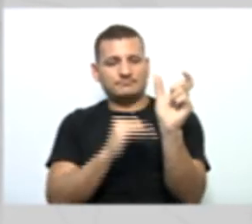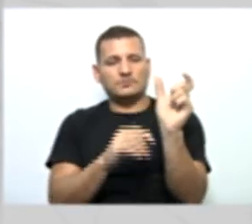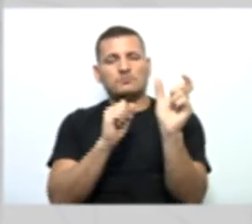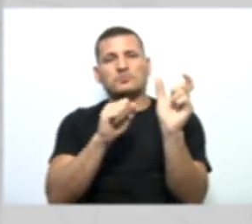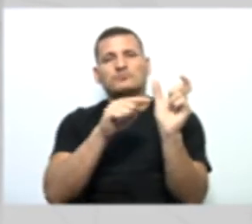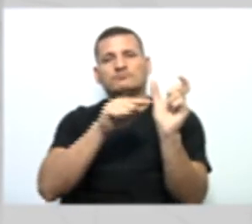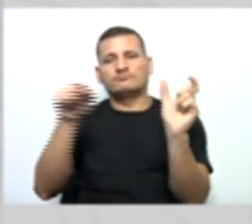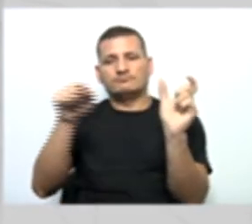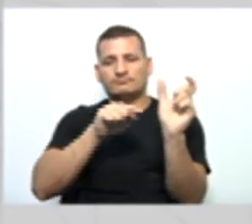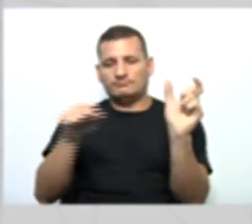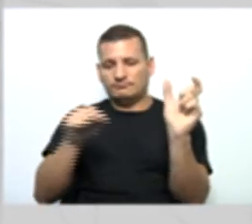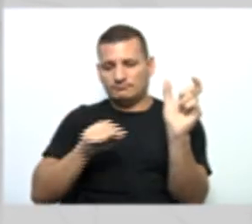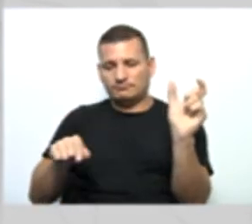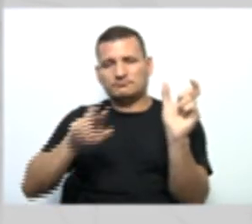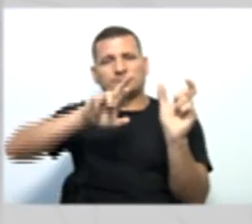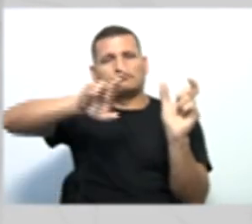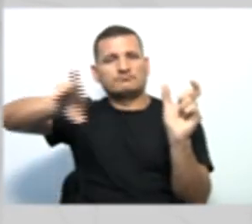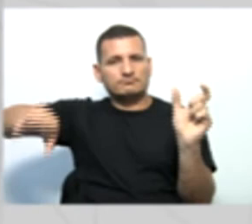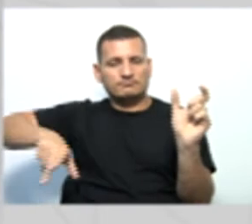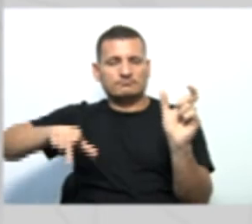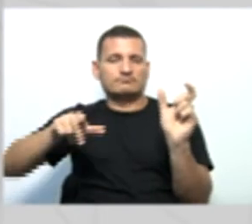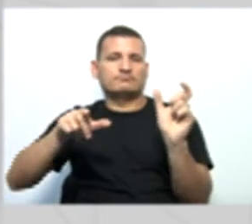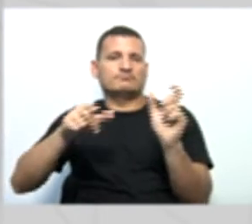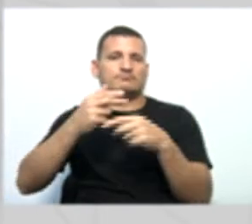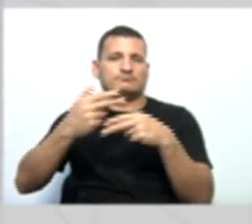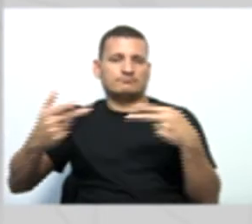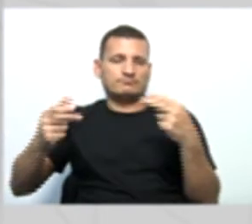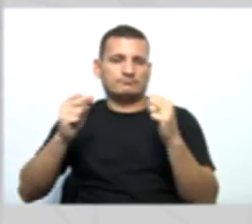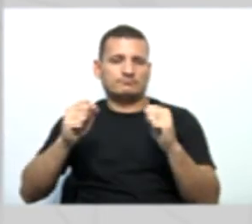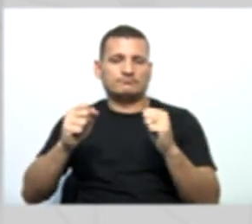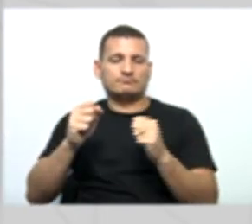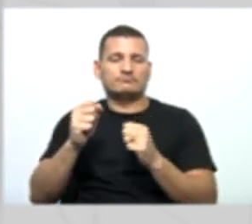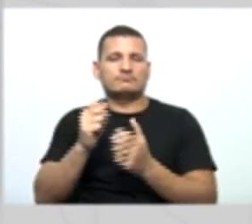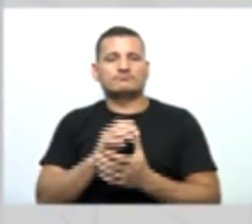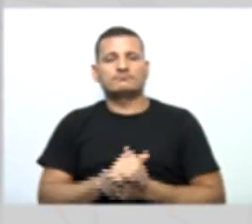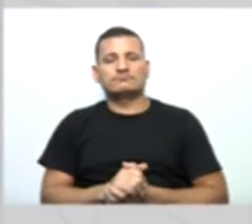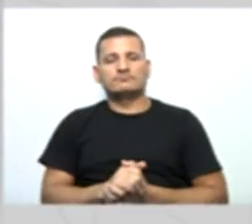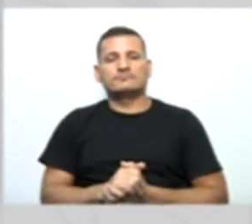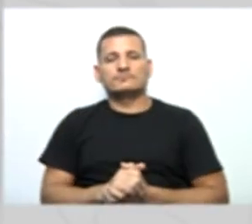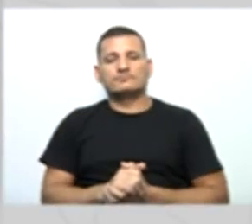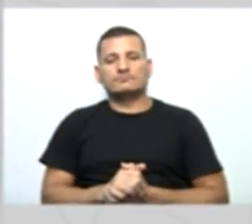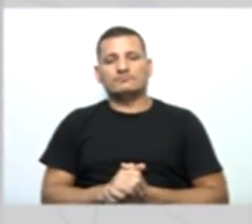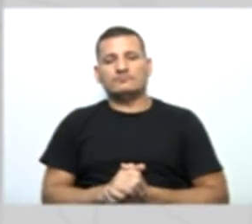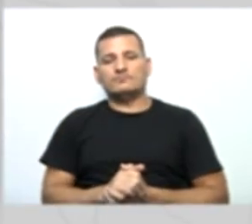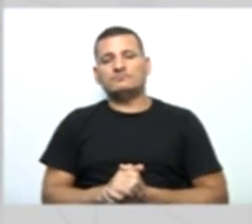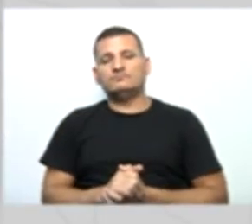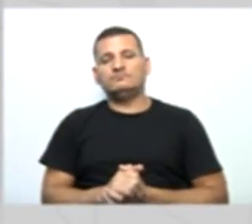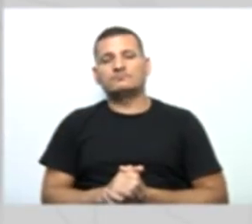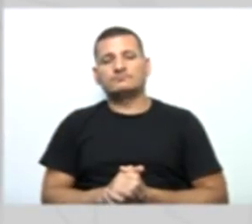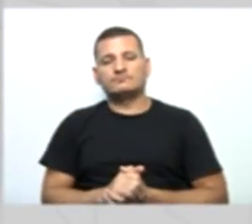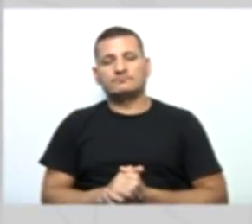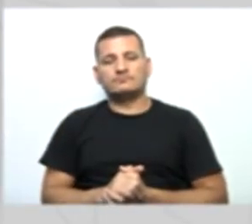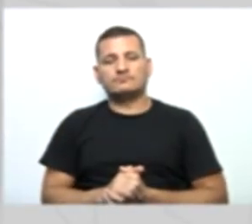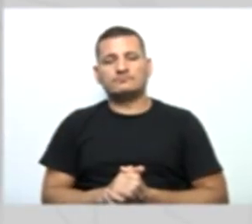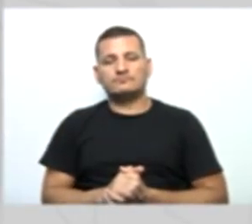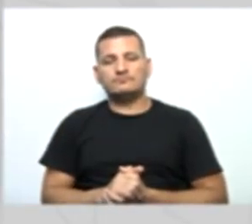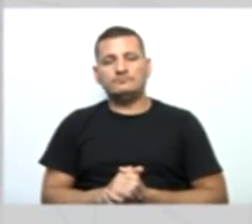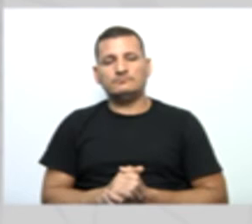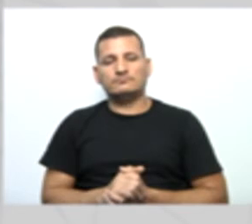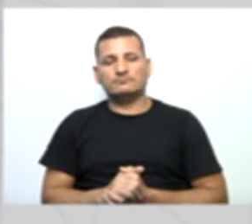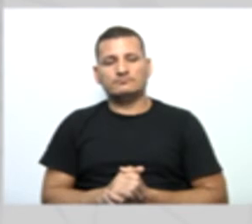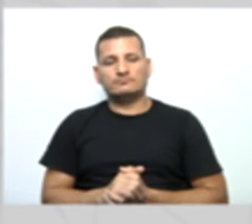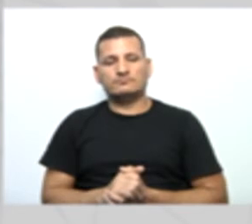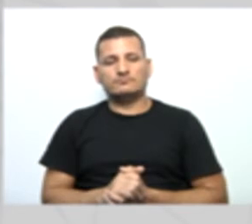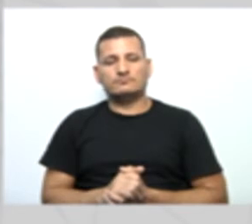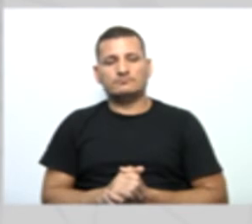cachorros diferentes com essas mesmas características, ok? Poderíamos criar lá diversos cachorros, assim como nós criamos